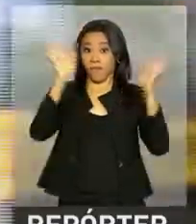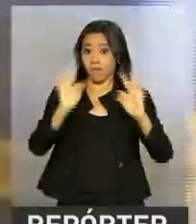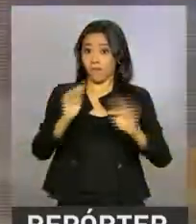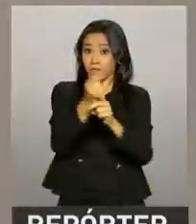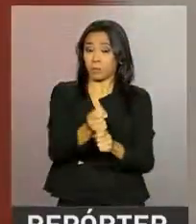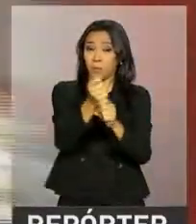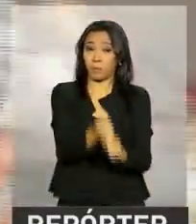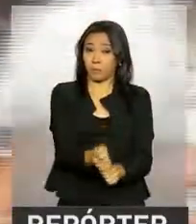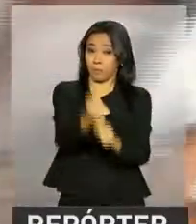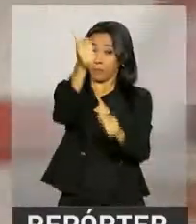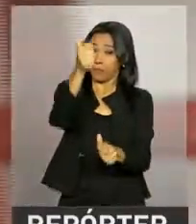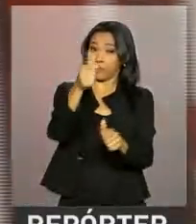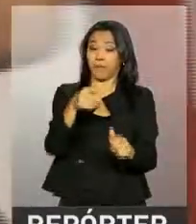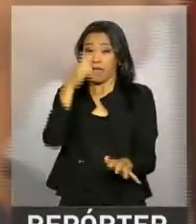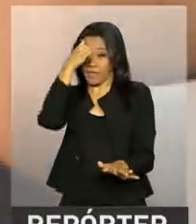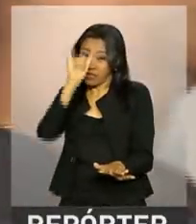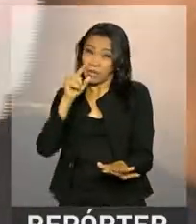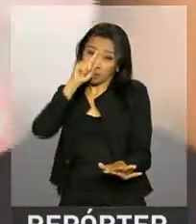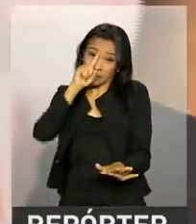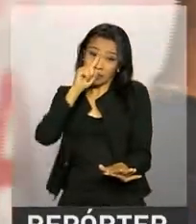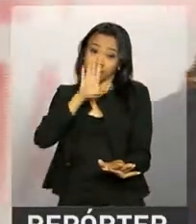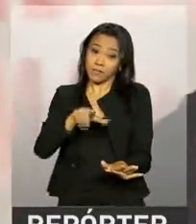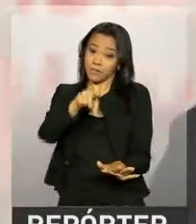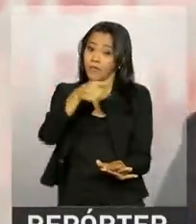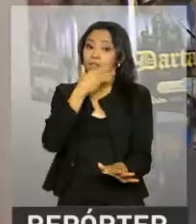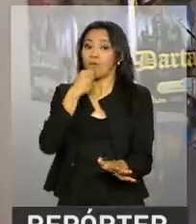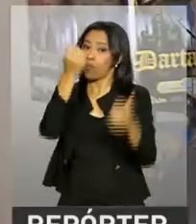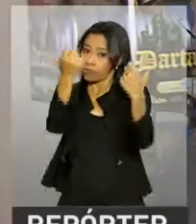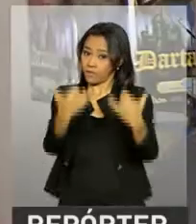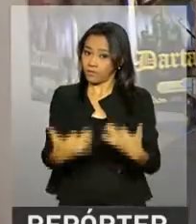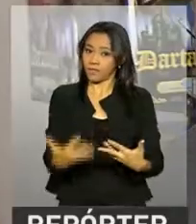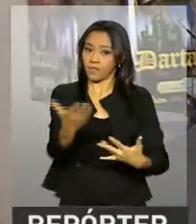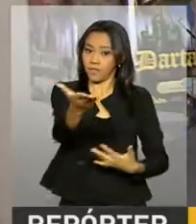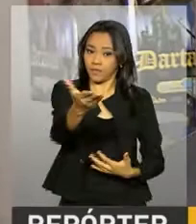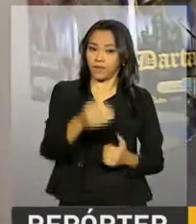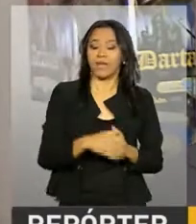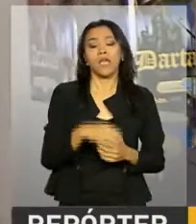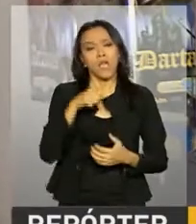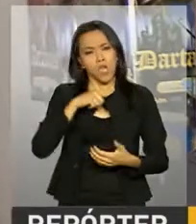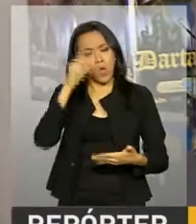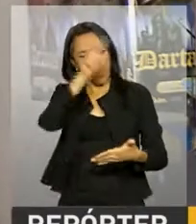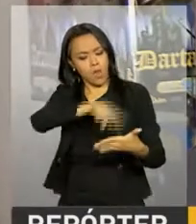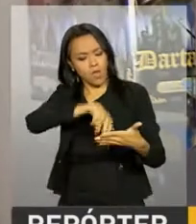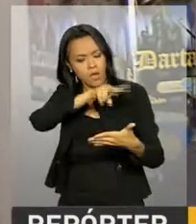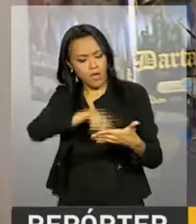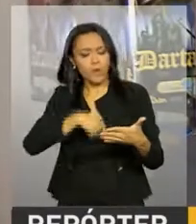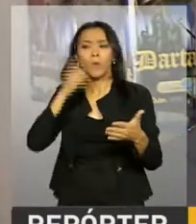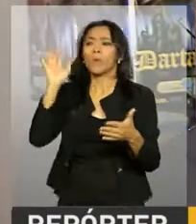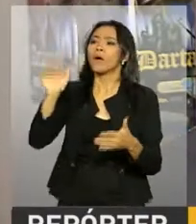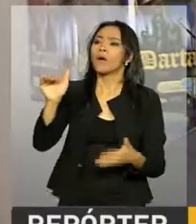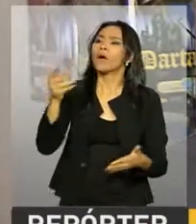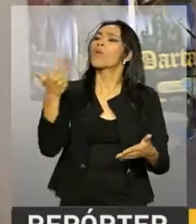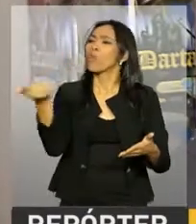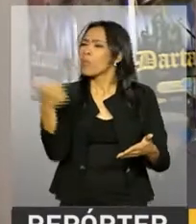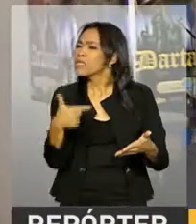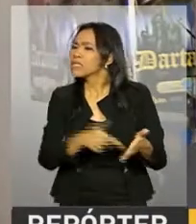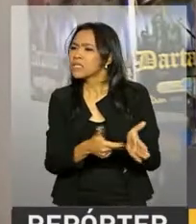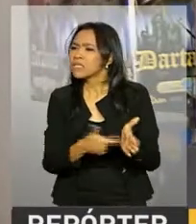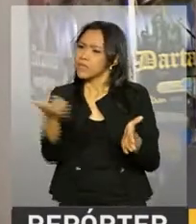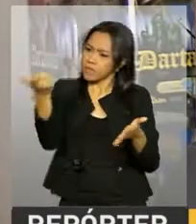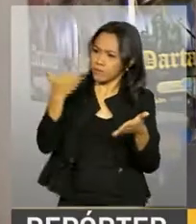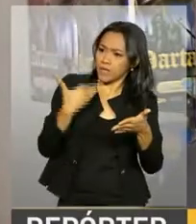não se transformar em acidente o adão tenha receita eo ler as instruções pergunta o vendedor nele explica direitinho